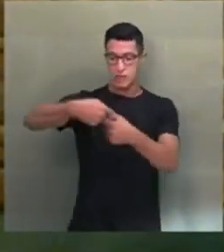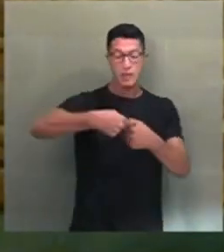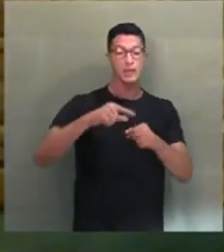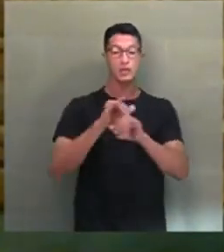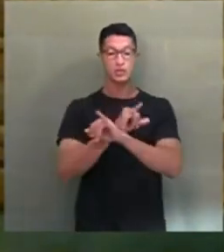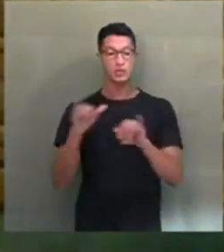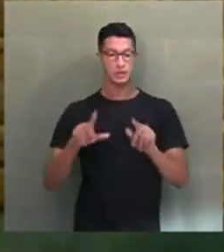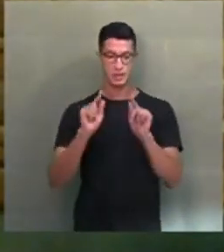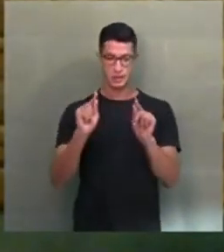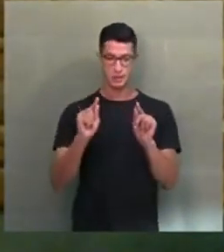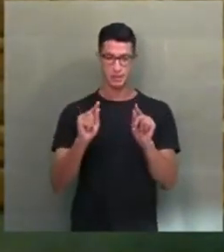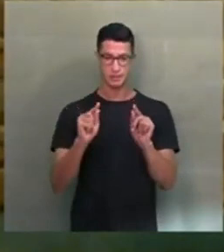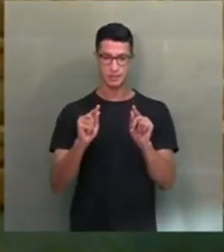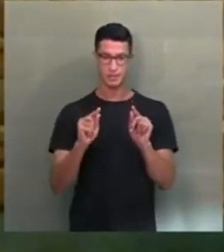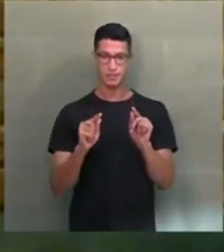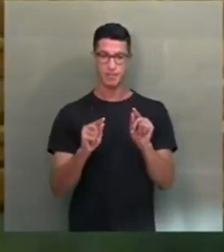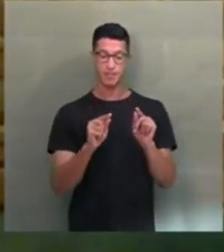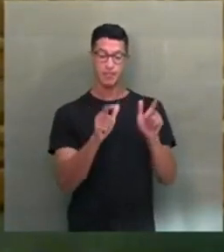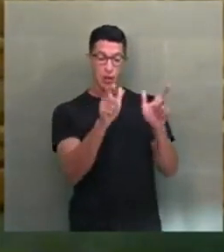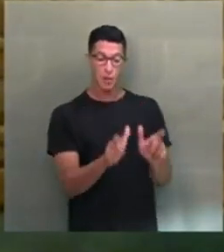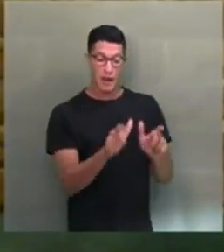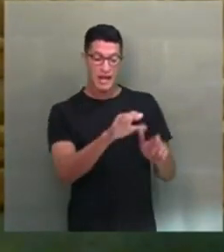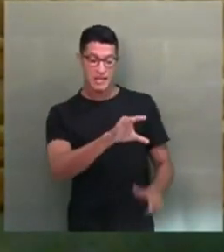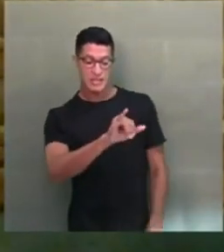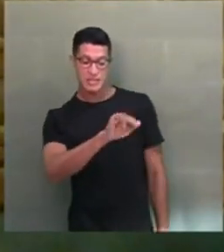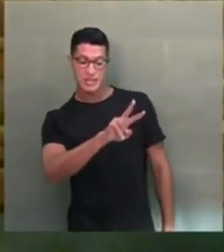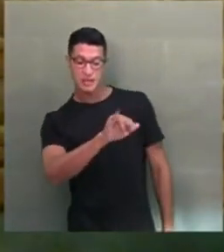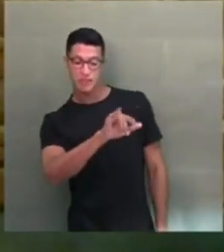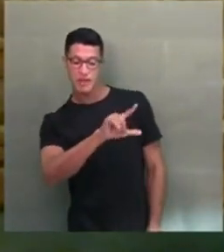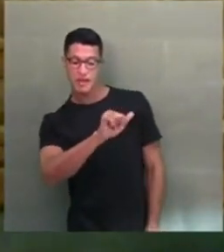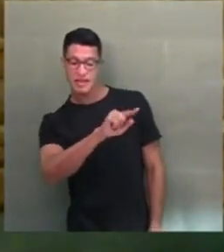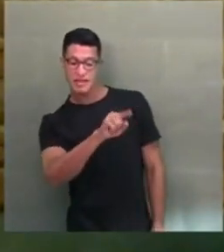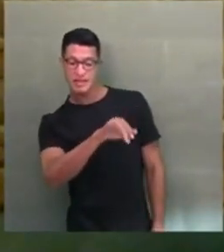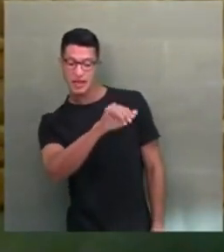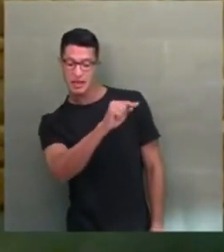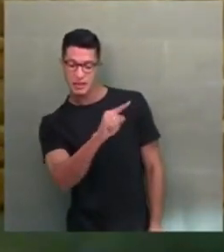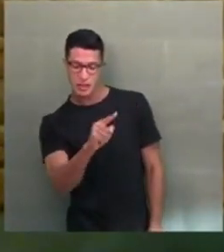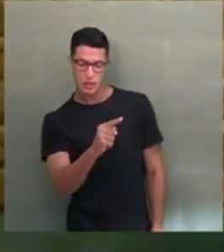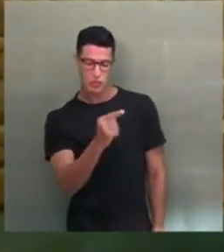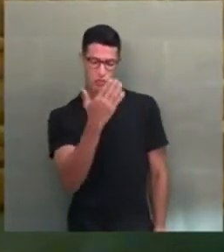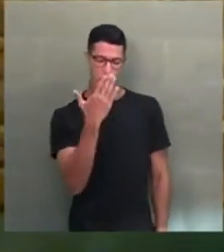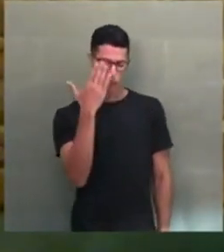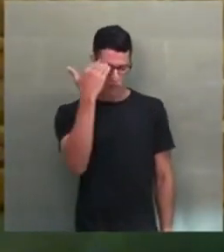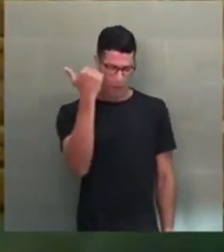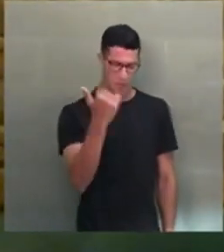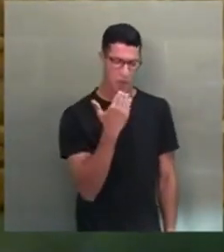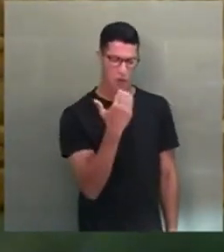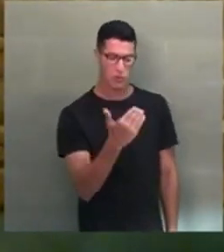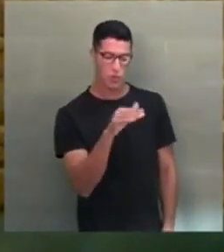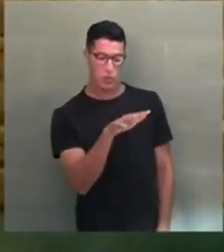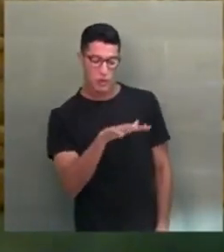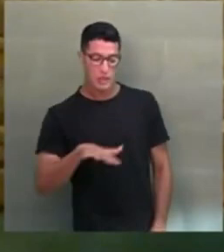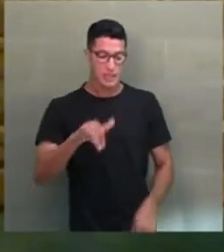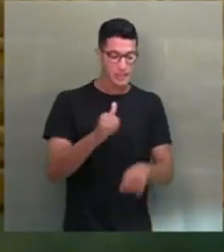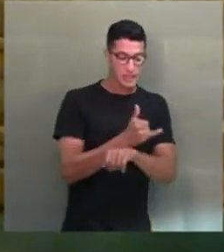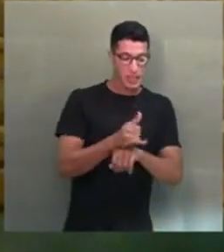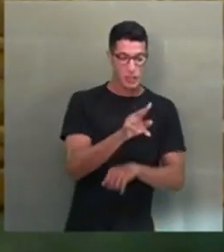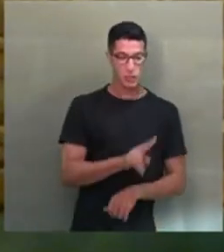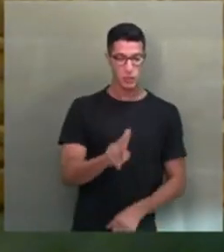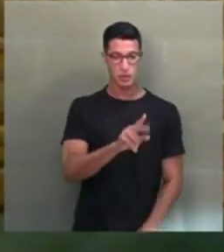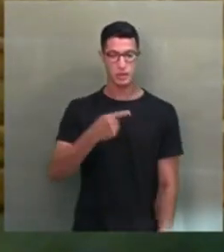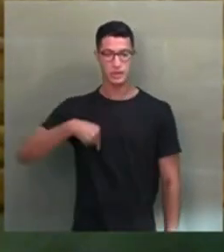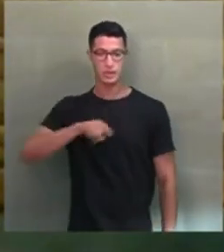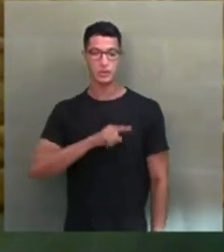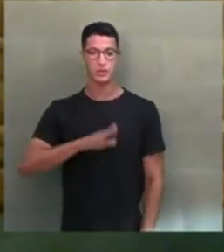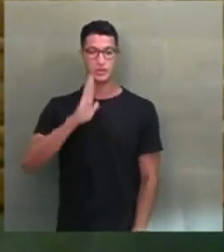que uma civilização ela fica conhecida pelos meios que ela utiliza. Nós já